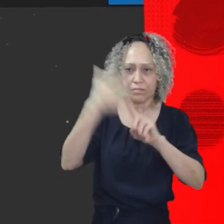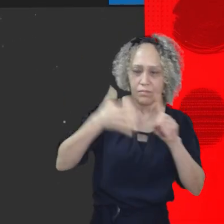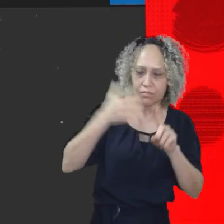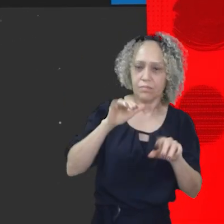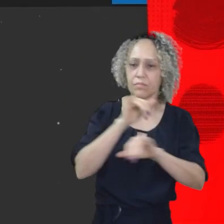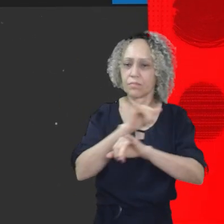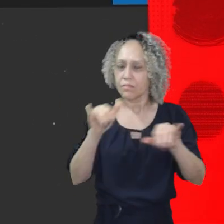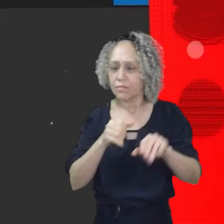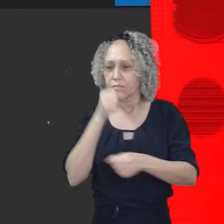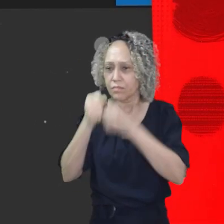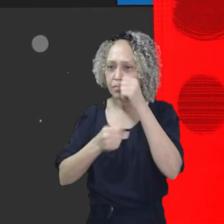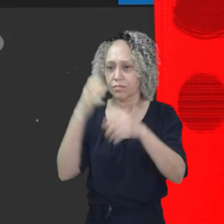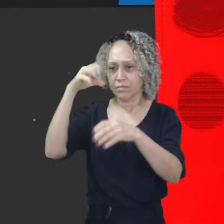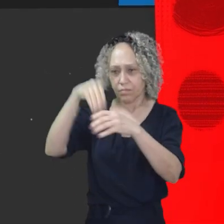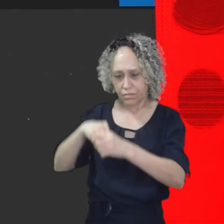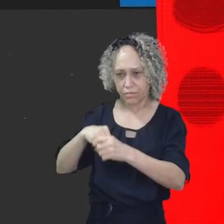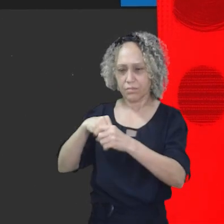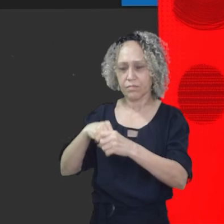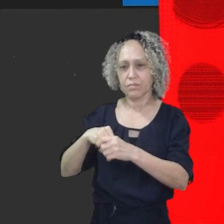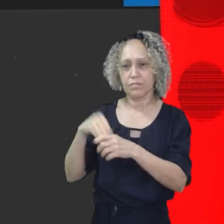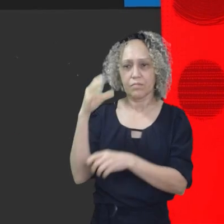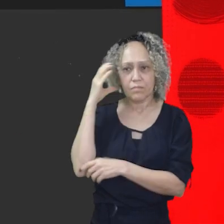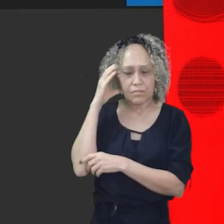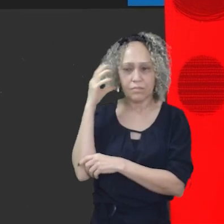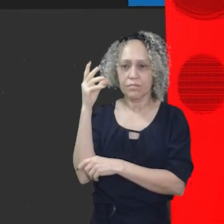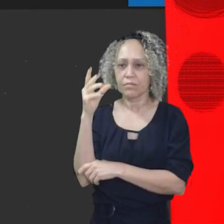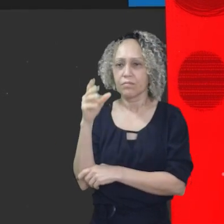pronunciamentos e entrevistas estão lá em